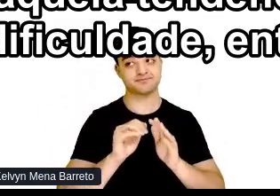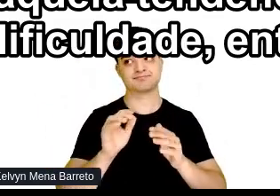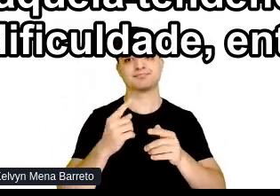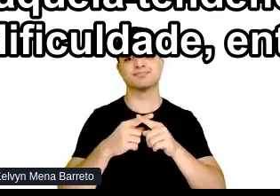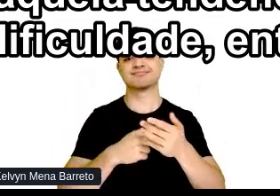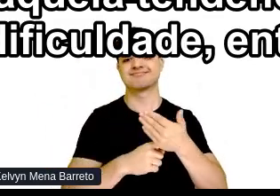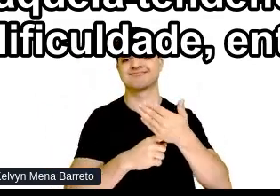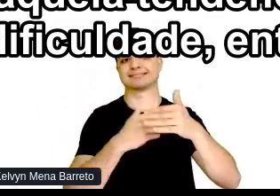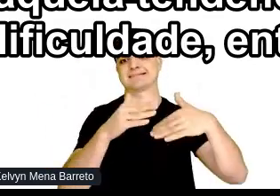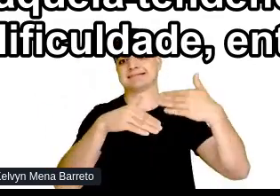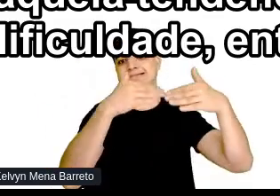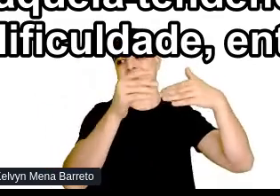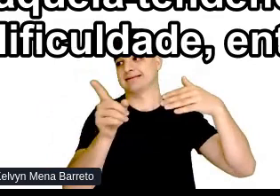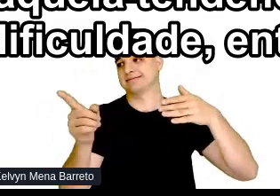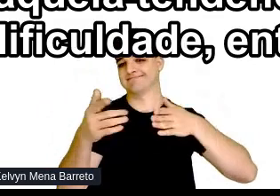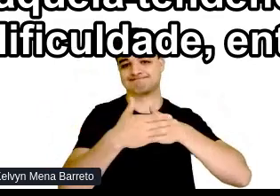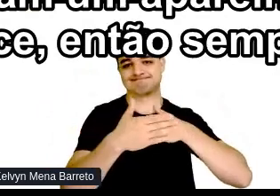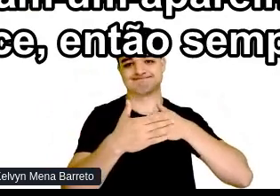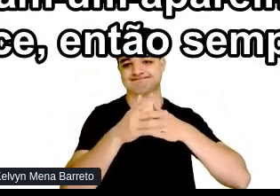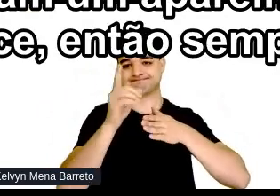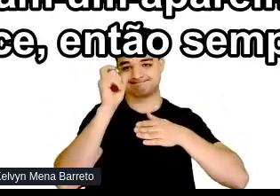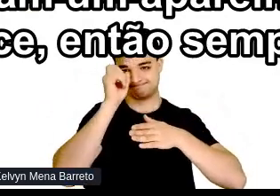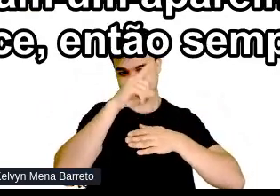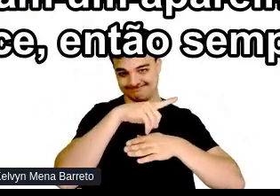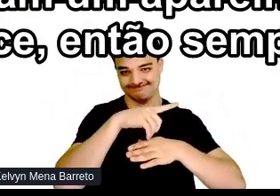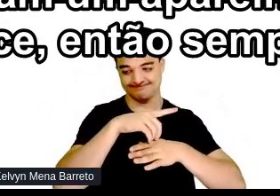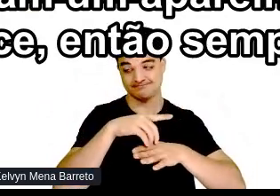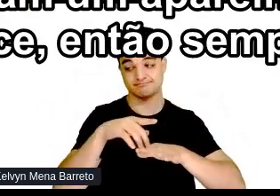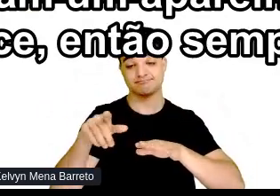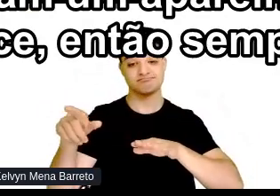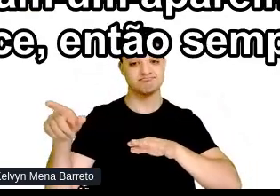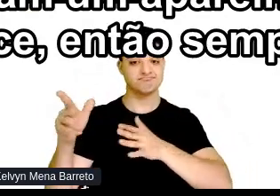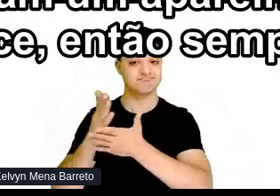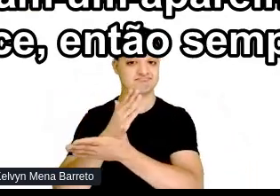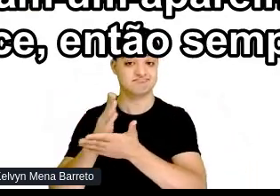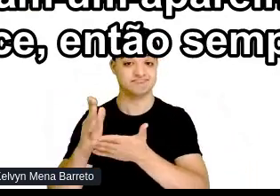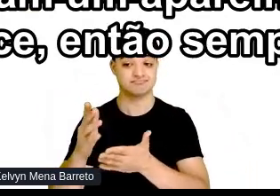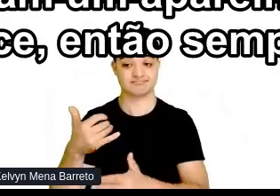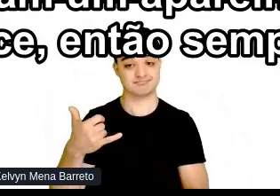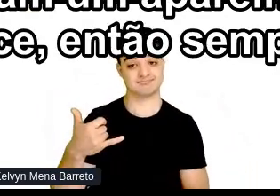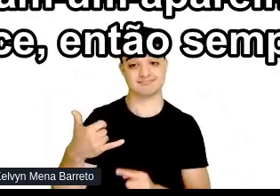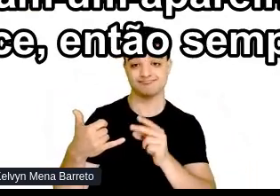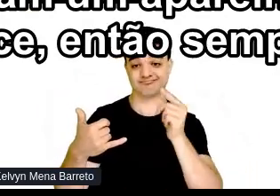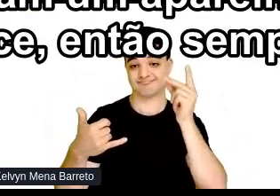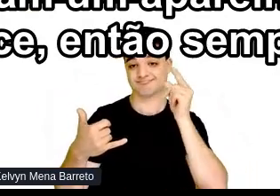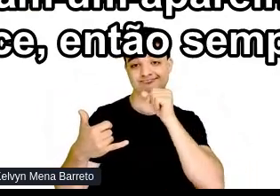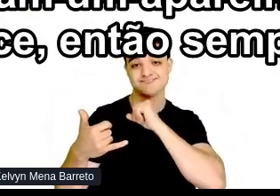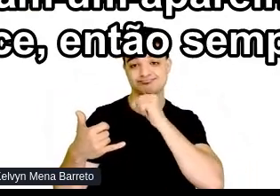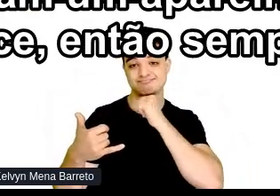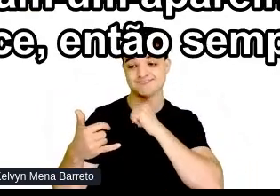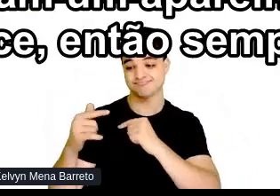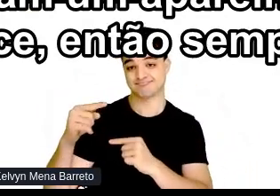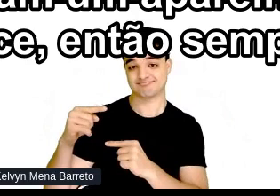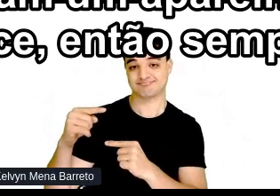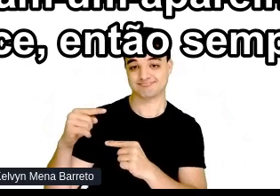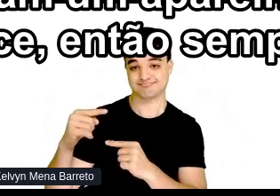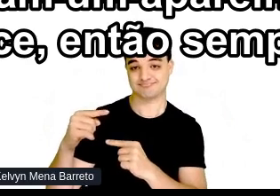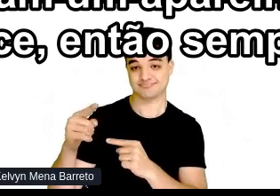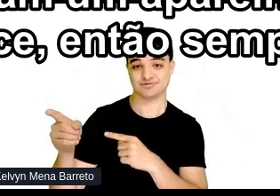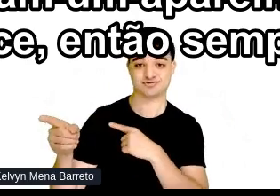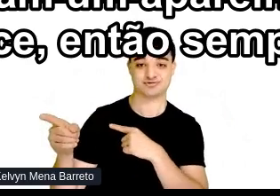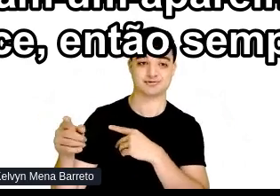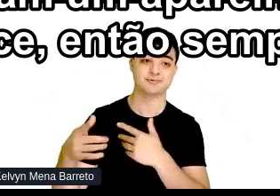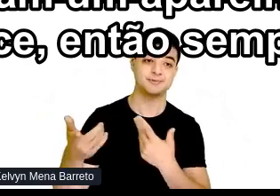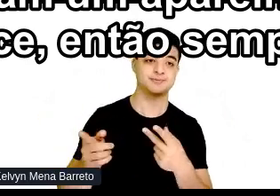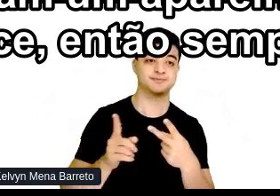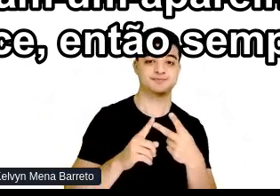no nome, já sabe que é uma empresa confiável, que pode passar os dados tranquilamente. Também tem a questão de divulgar os links de site dos